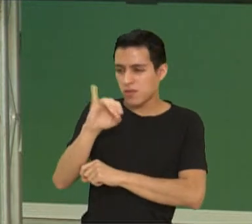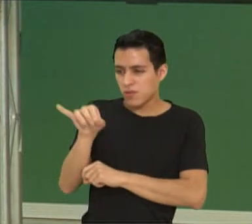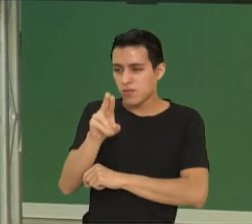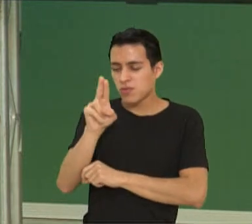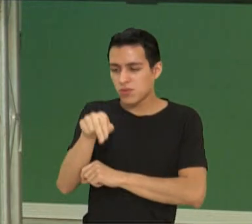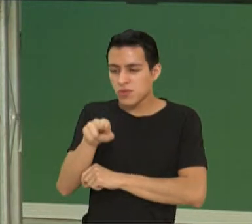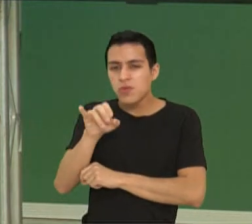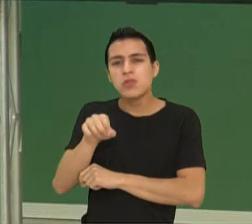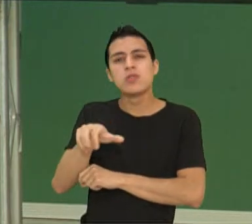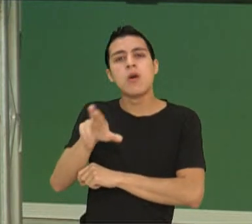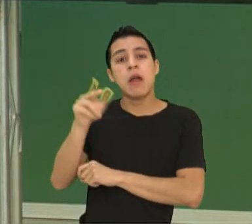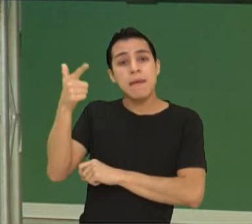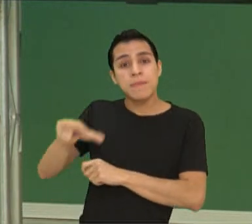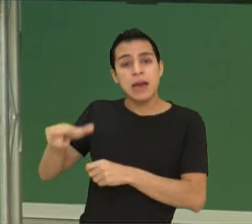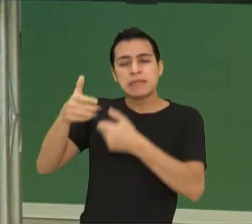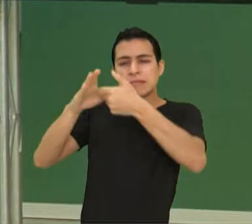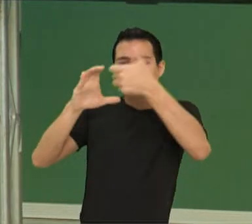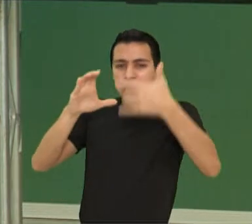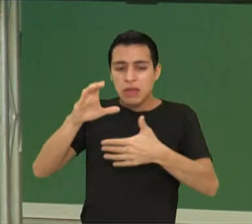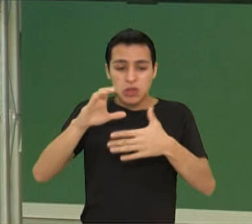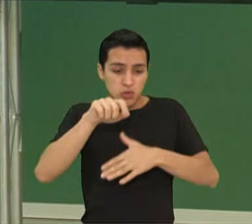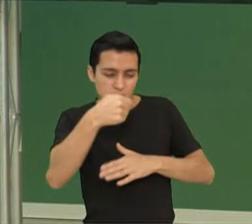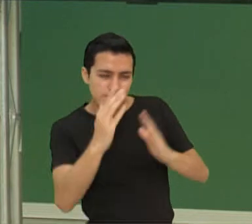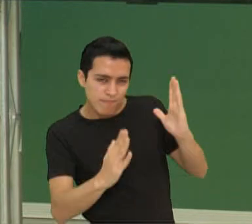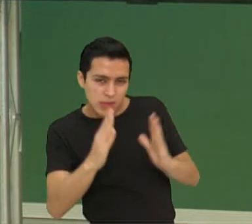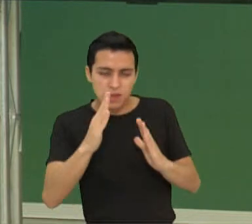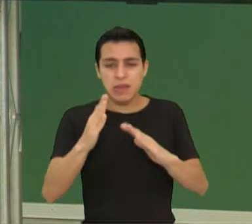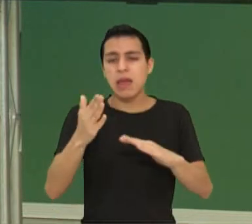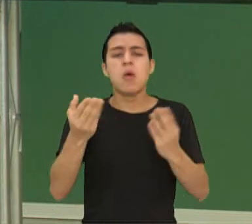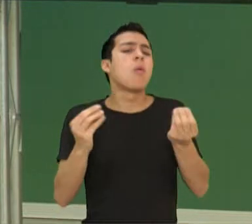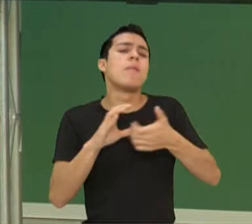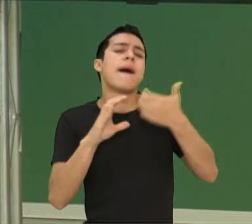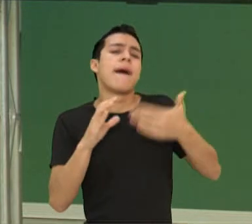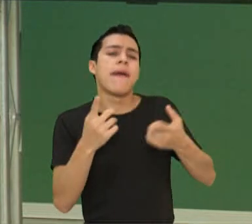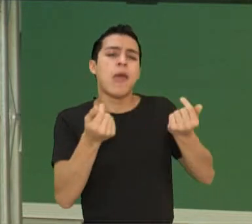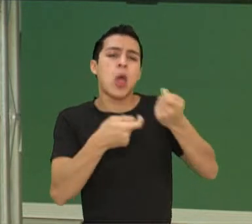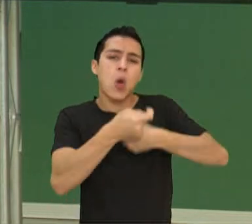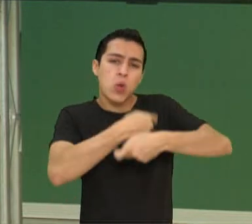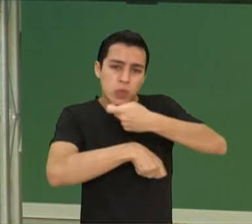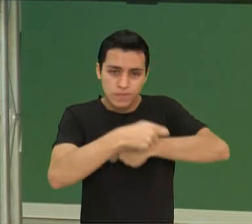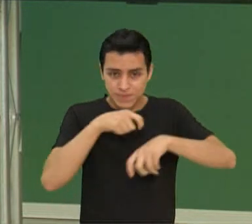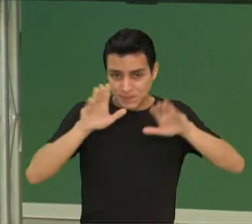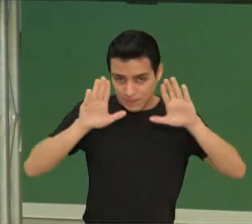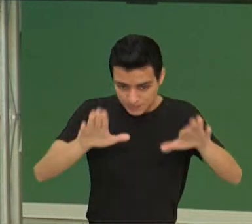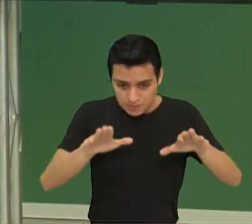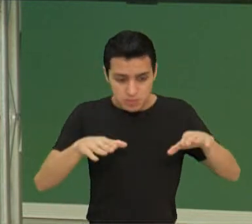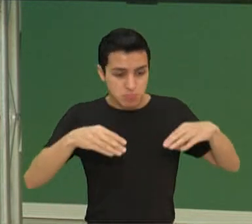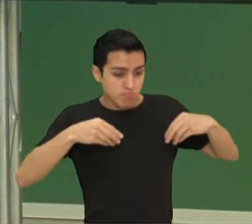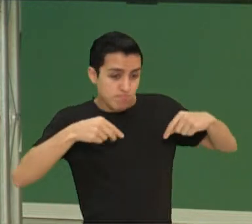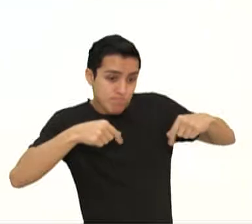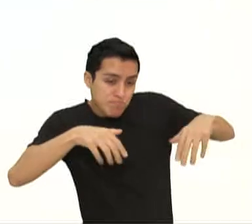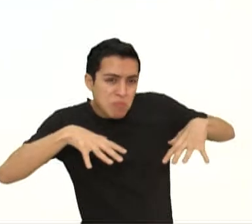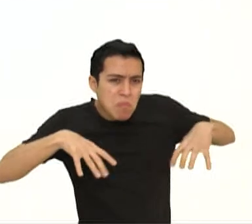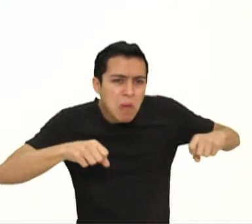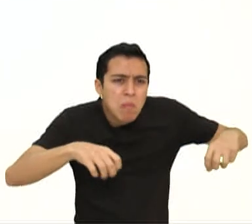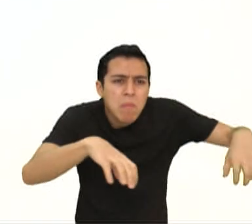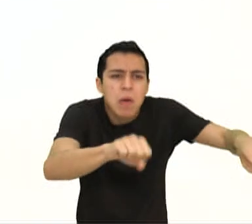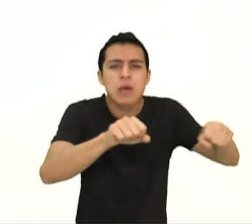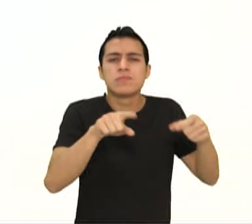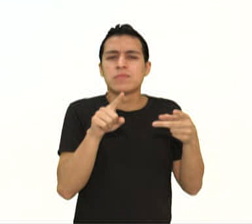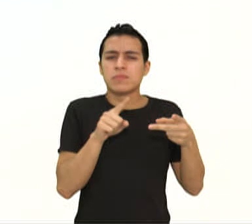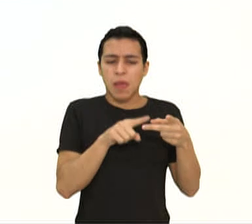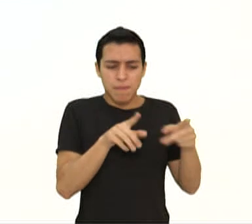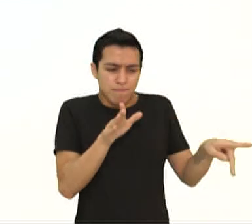vai trazer algumas outras características desse período, características econômicas. Então, a grande propriedade agrária. A grande